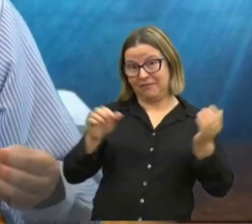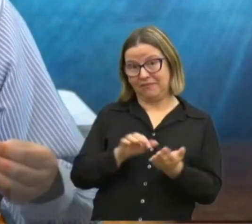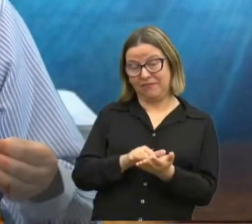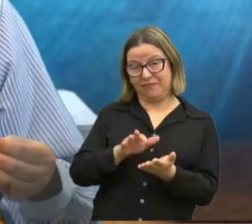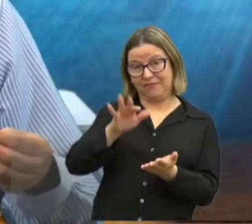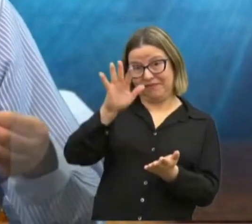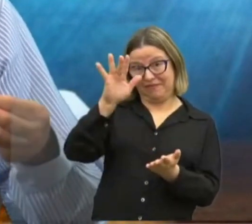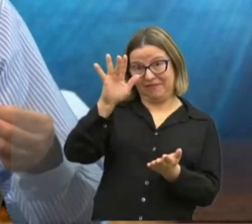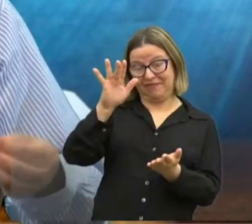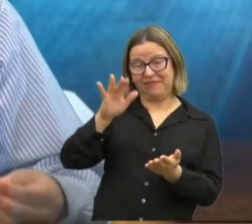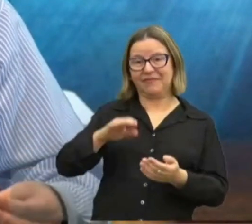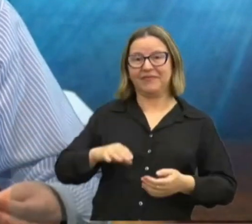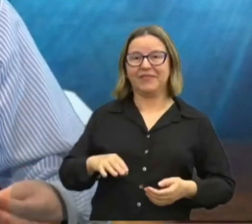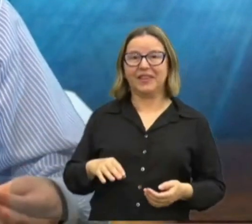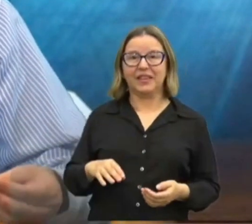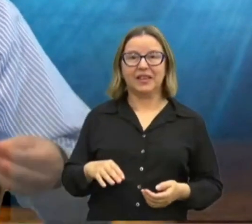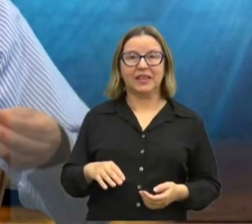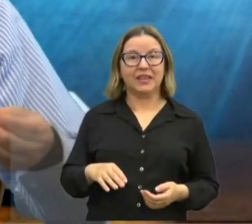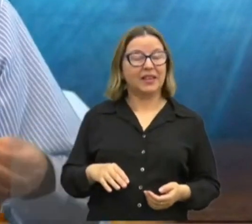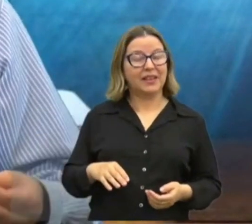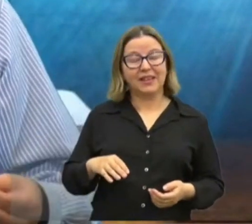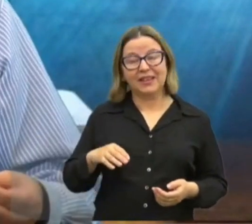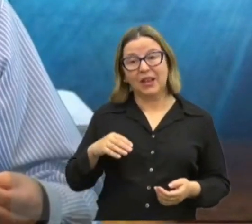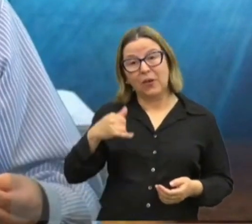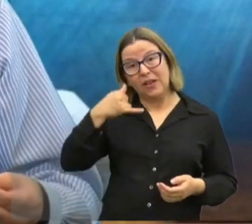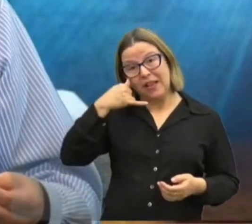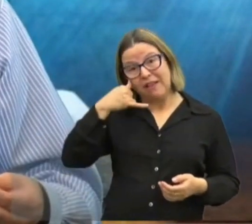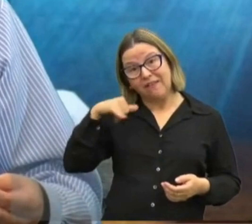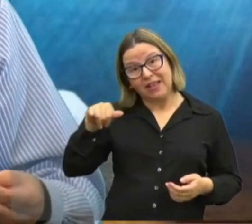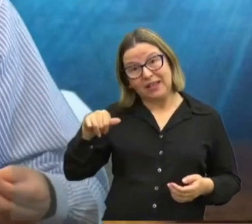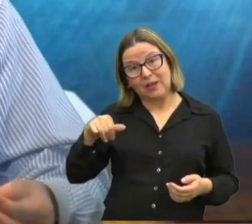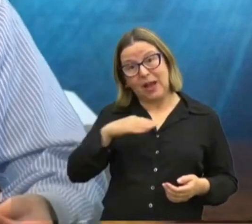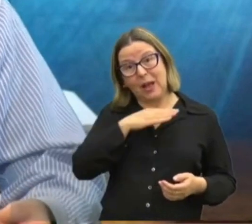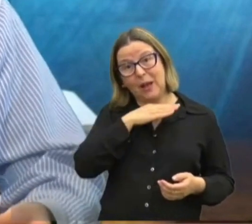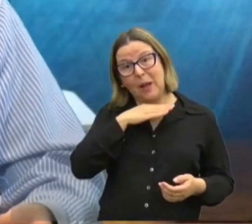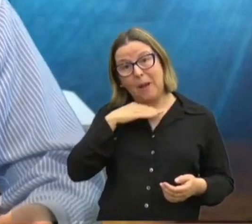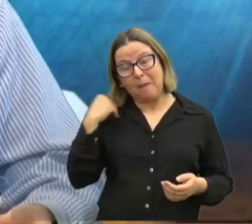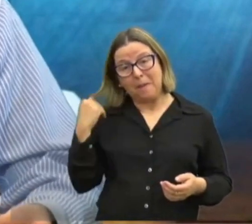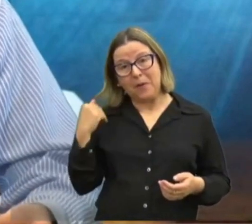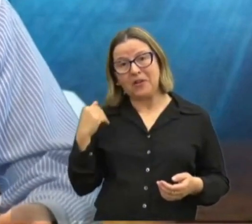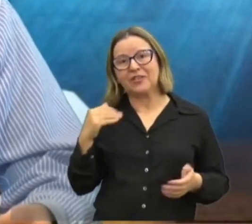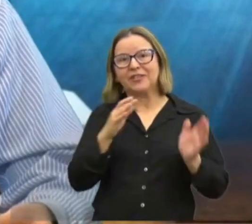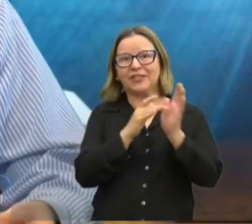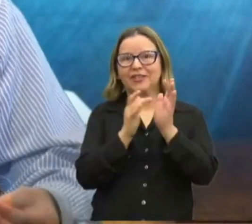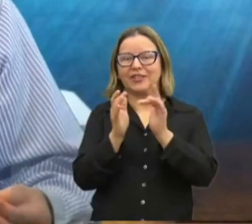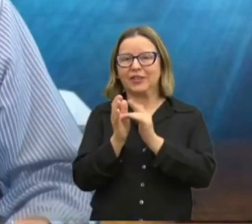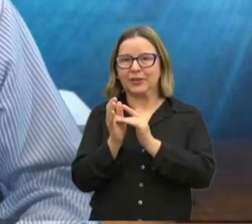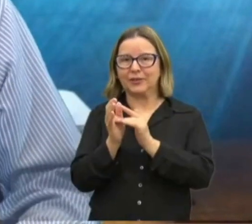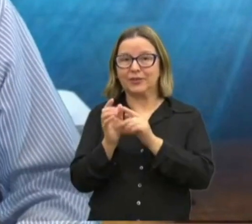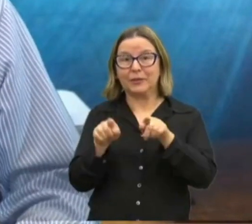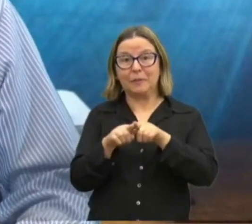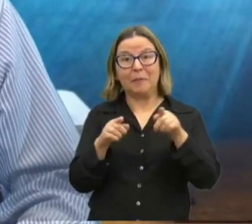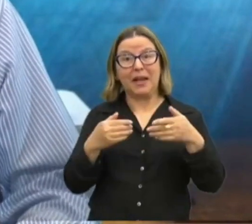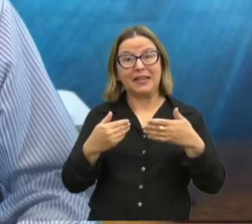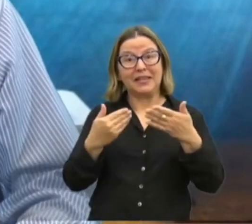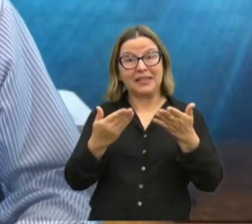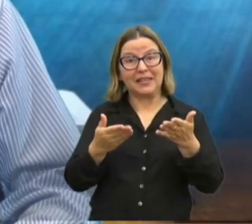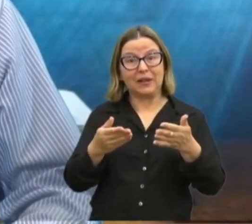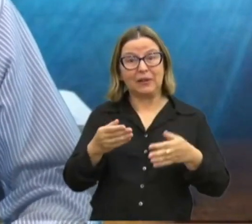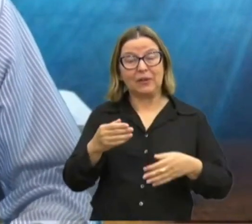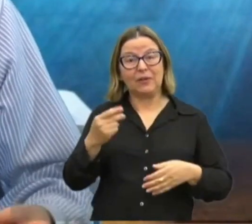que era não poupar o filho e o entregá-lo para morrer por